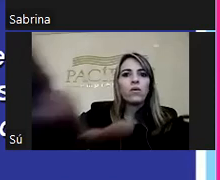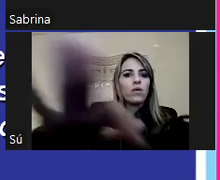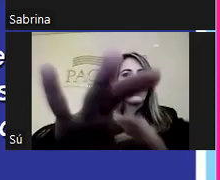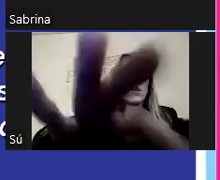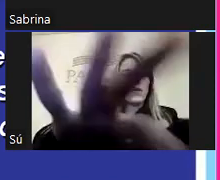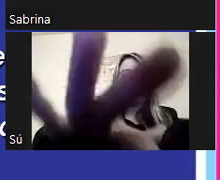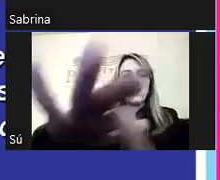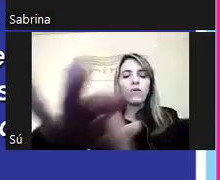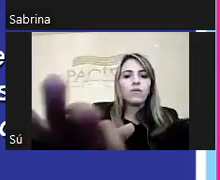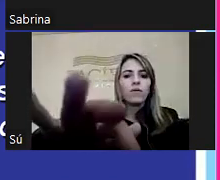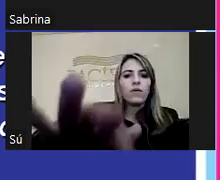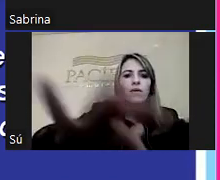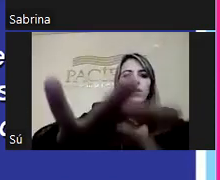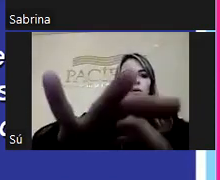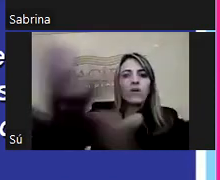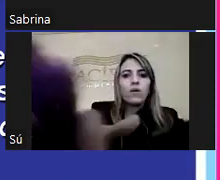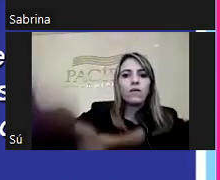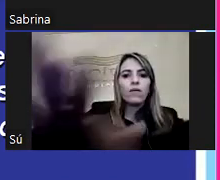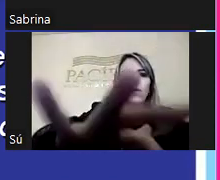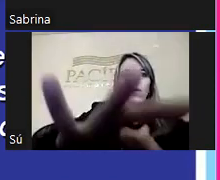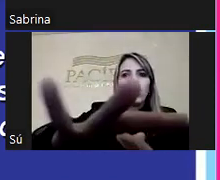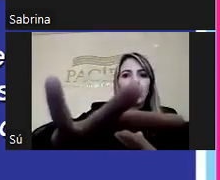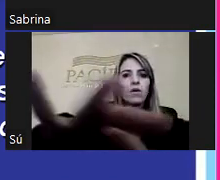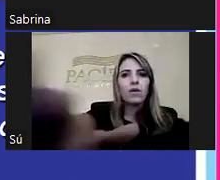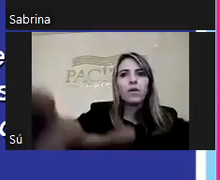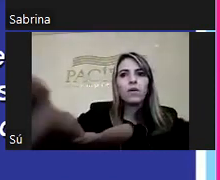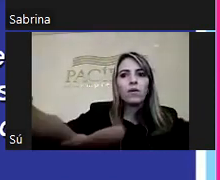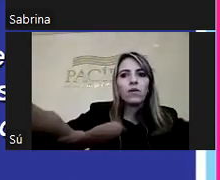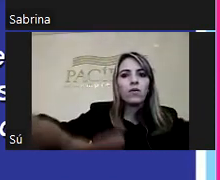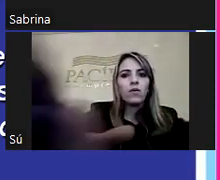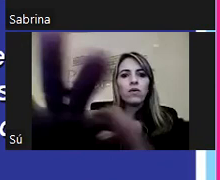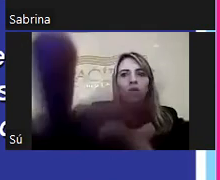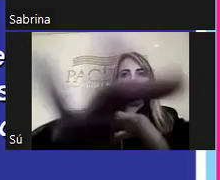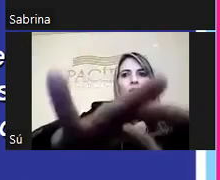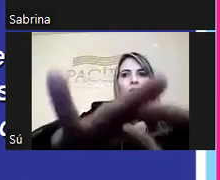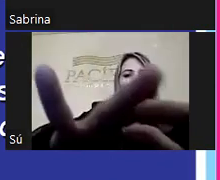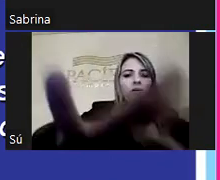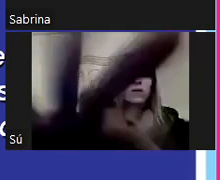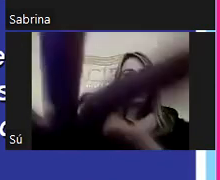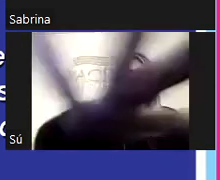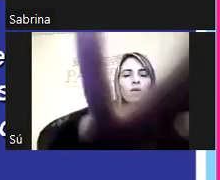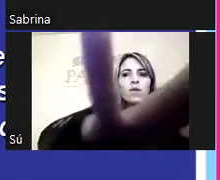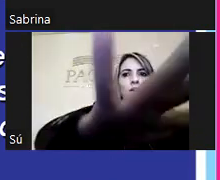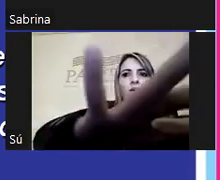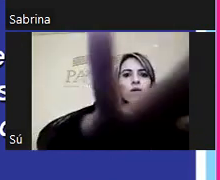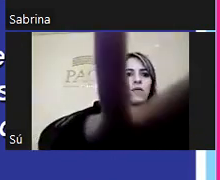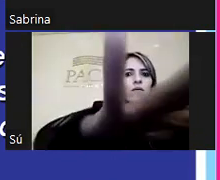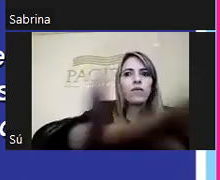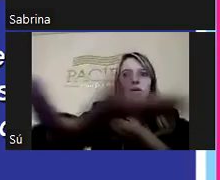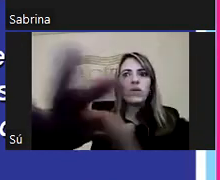O levar pancada excita sexualmente as crianças. Pode se transformar em prazer